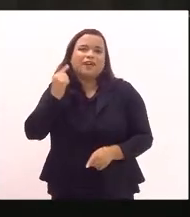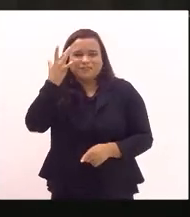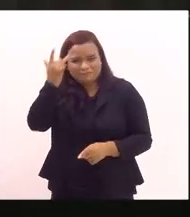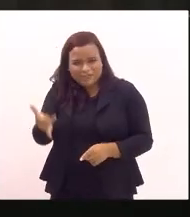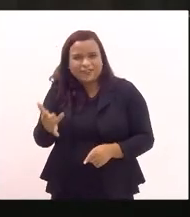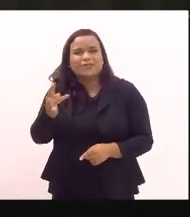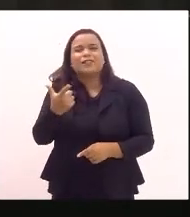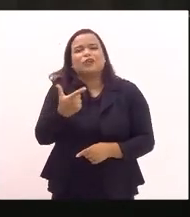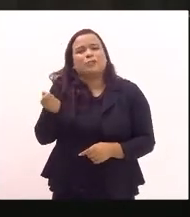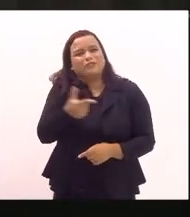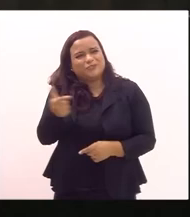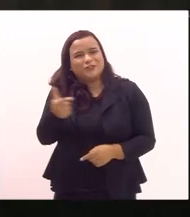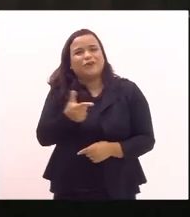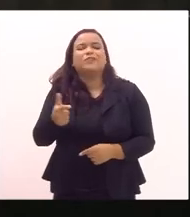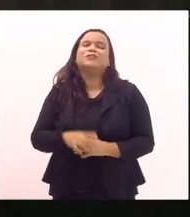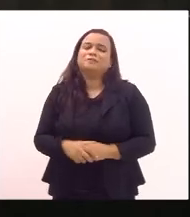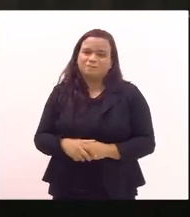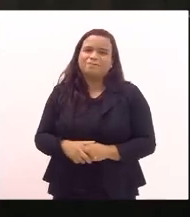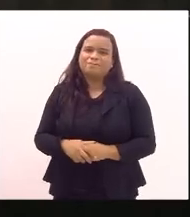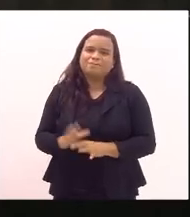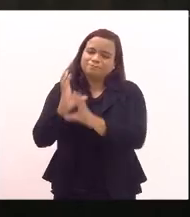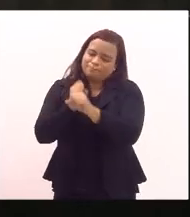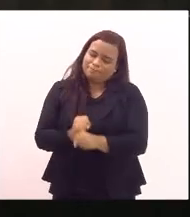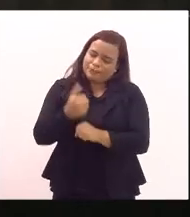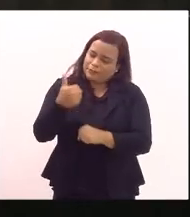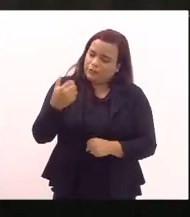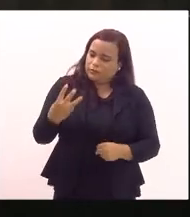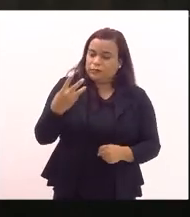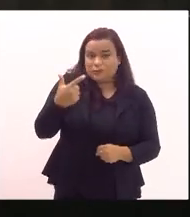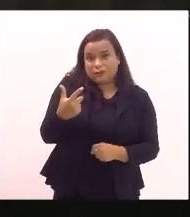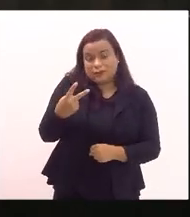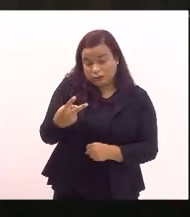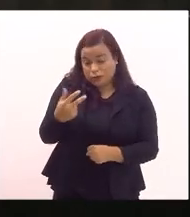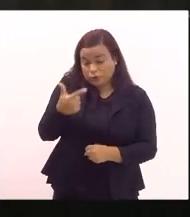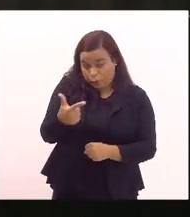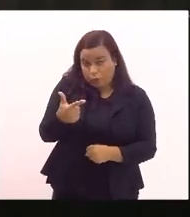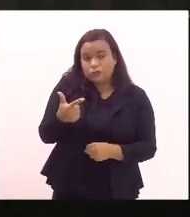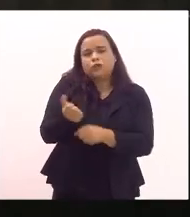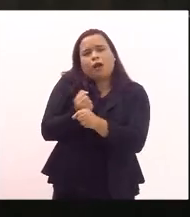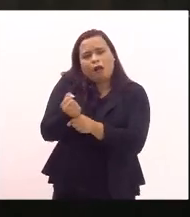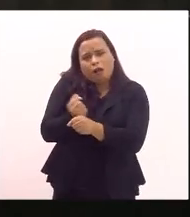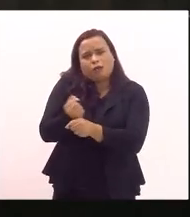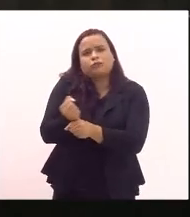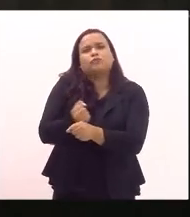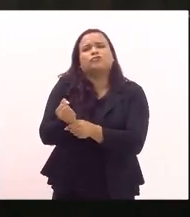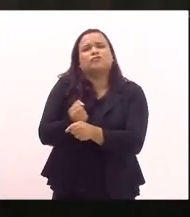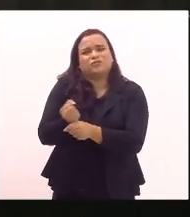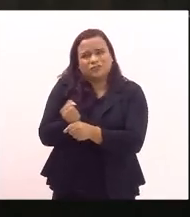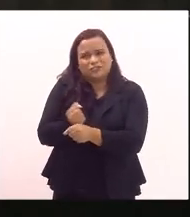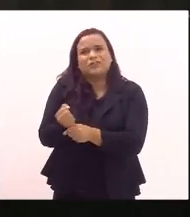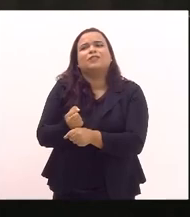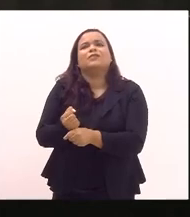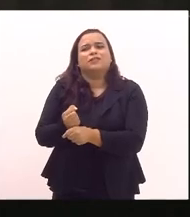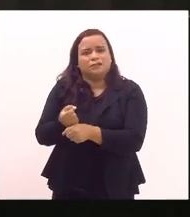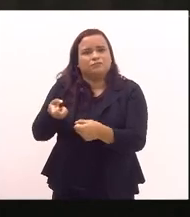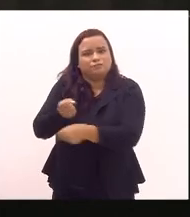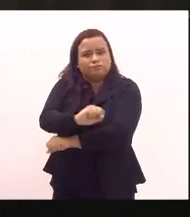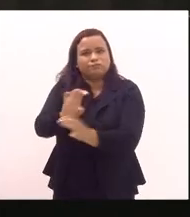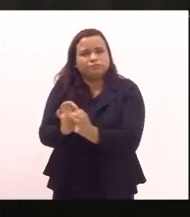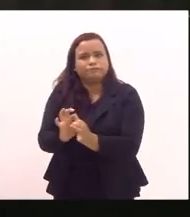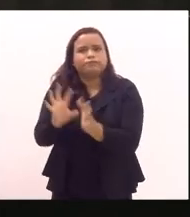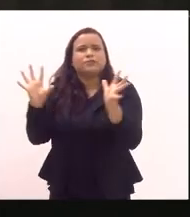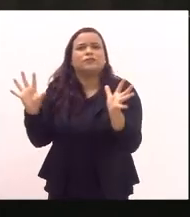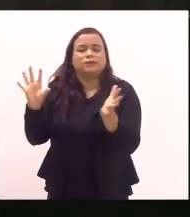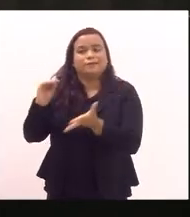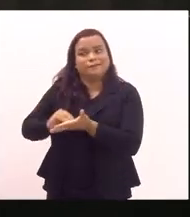2022 amanhã 132 anos de abolição e conclusa seguimos aí daí